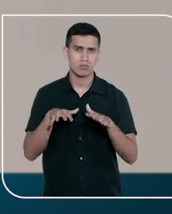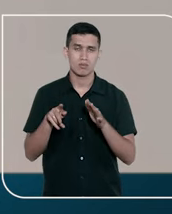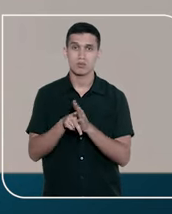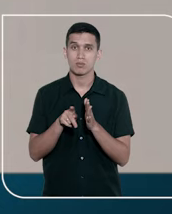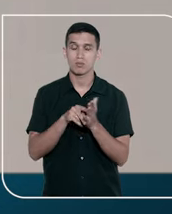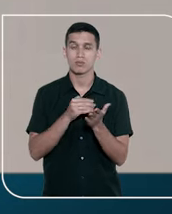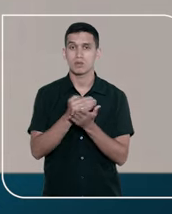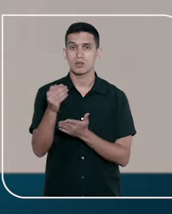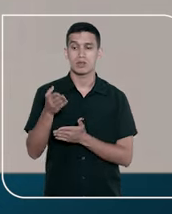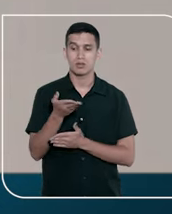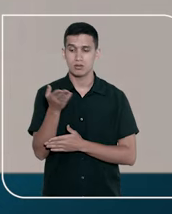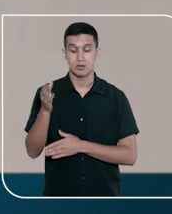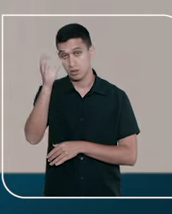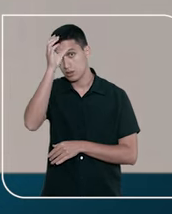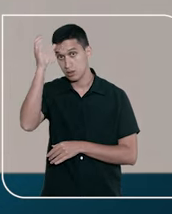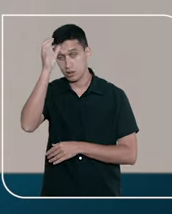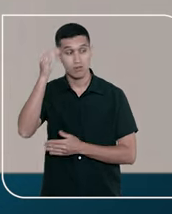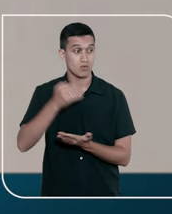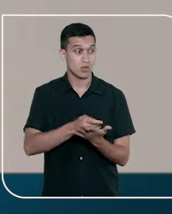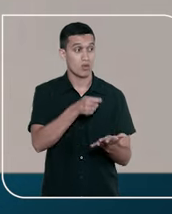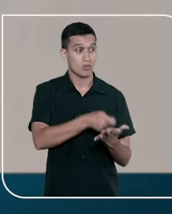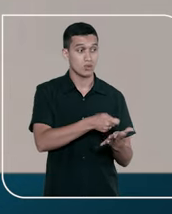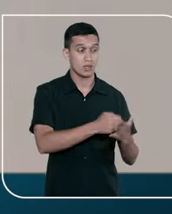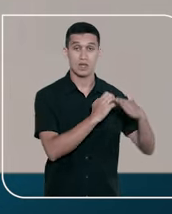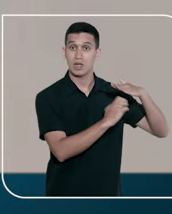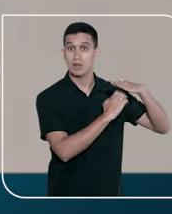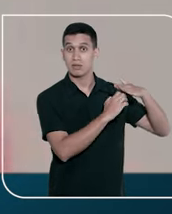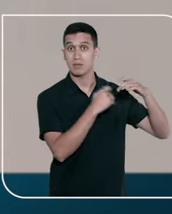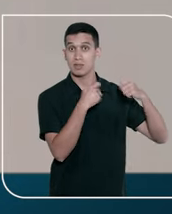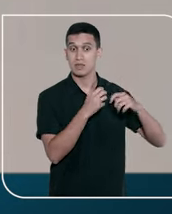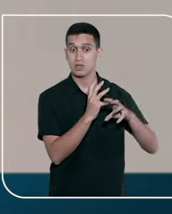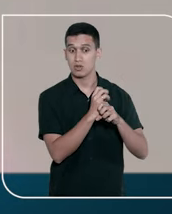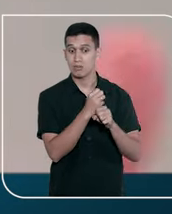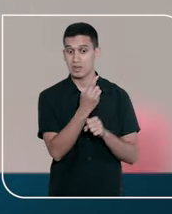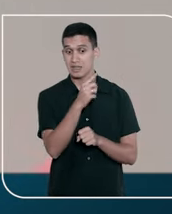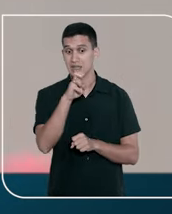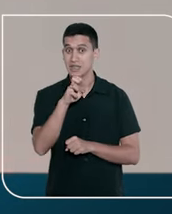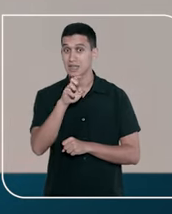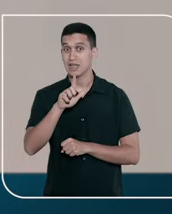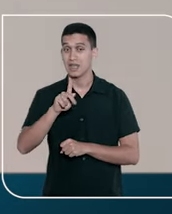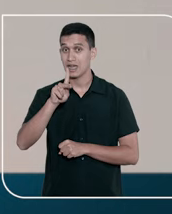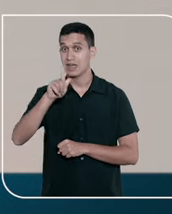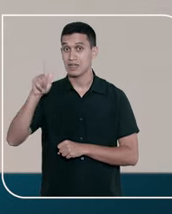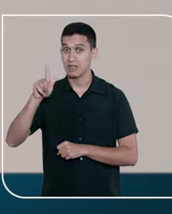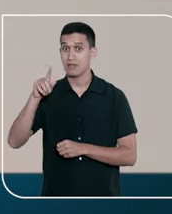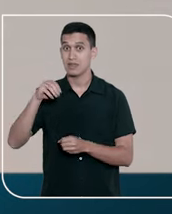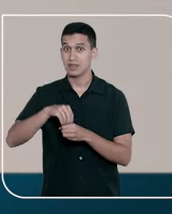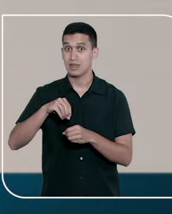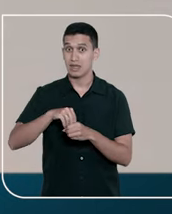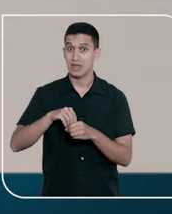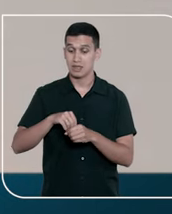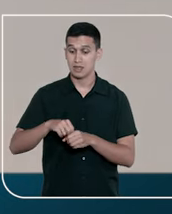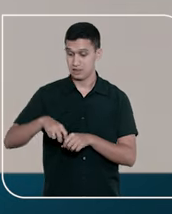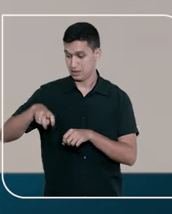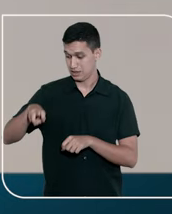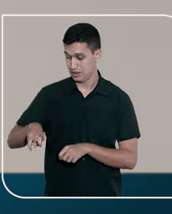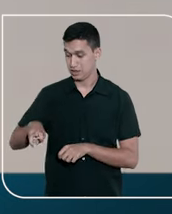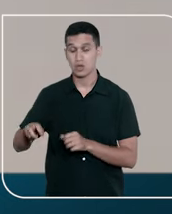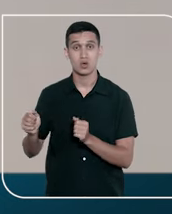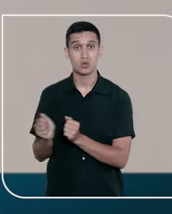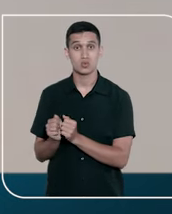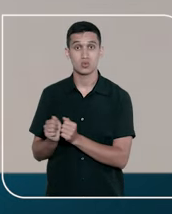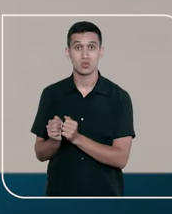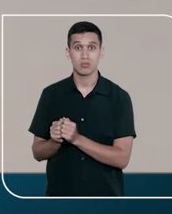passageiros visando obrigar a companhia aérea a transportar o pet de 15 quilos, 20 quilos dentro da cabine e fora da caixa. E o que